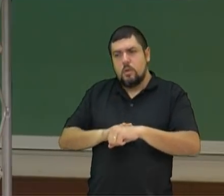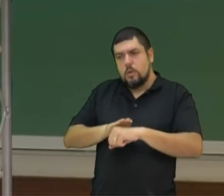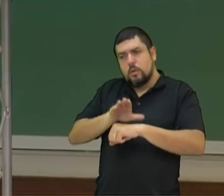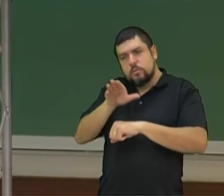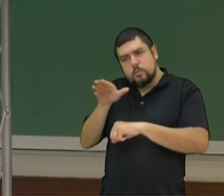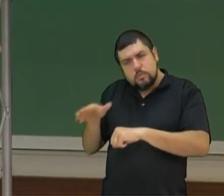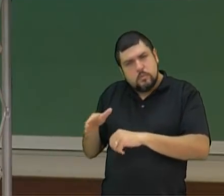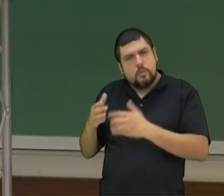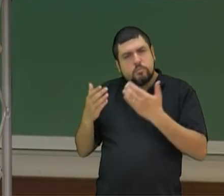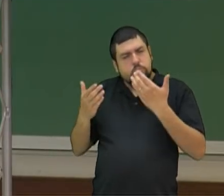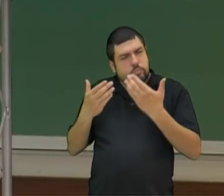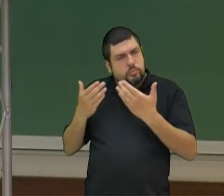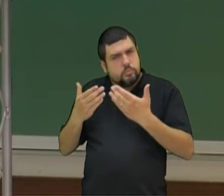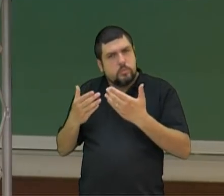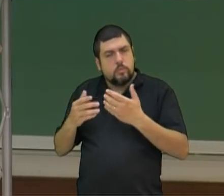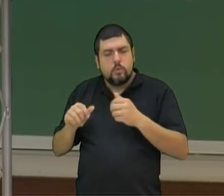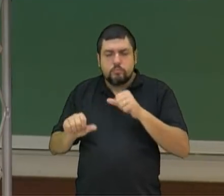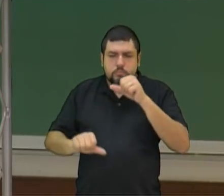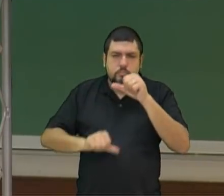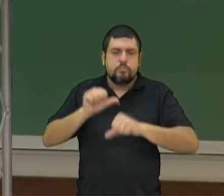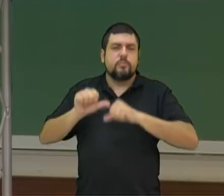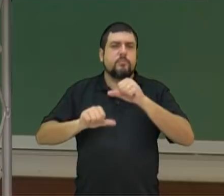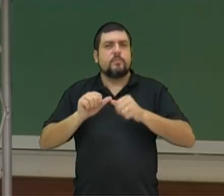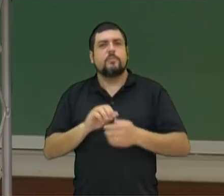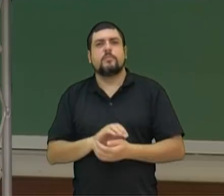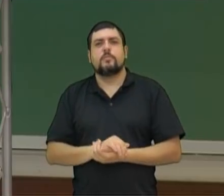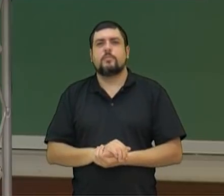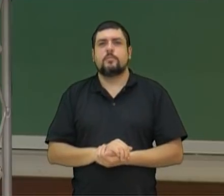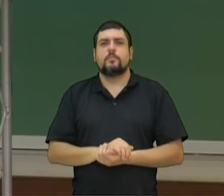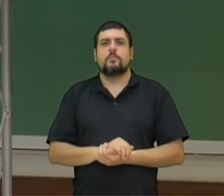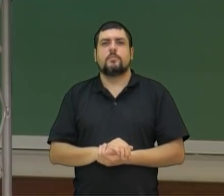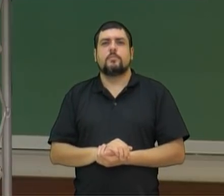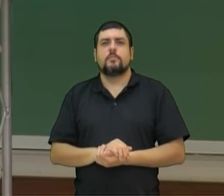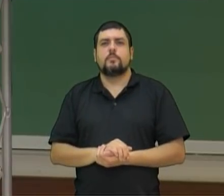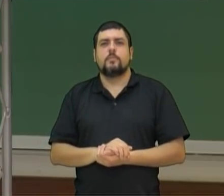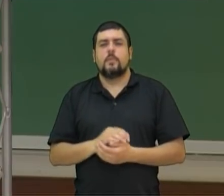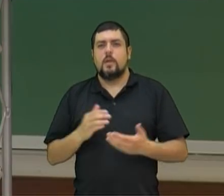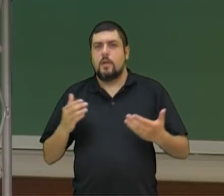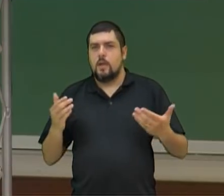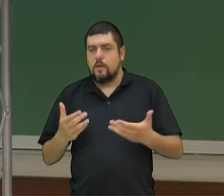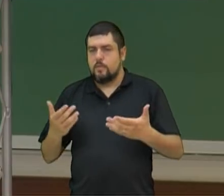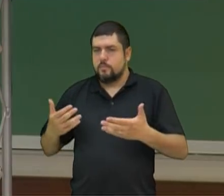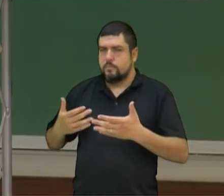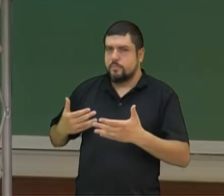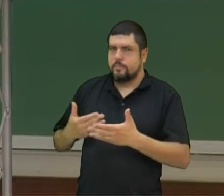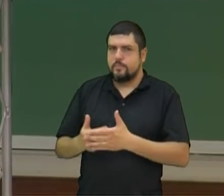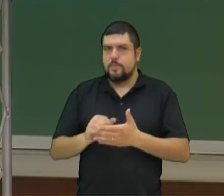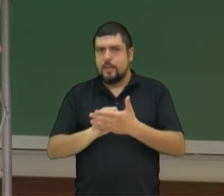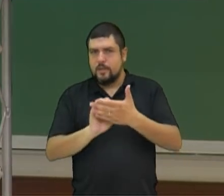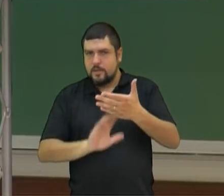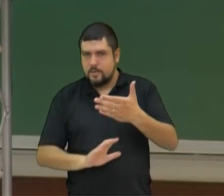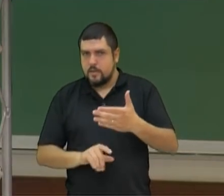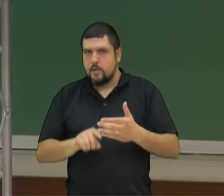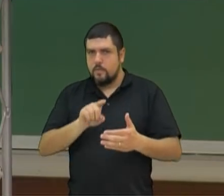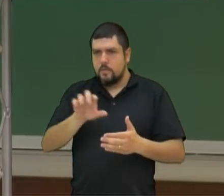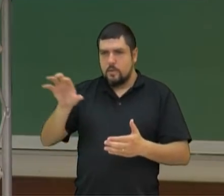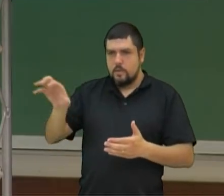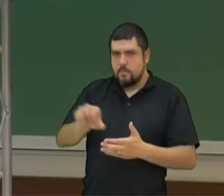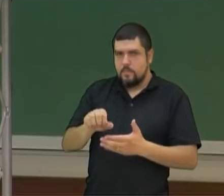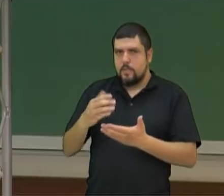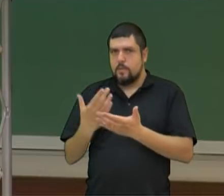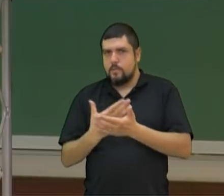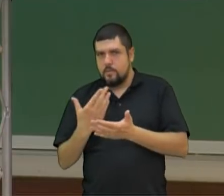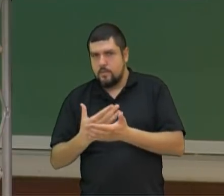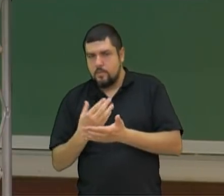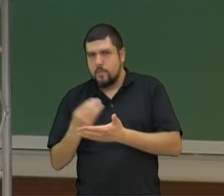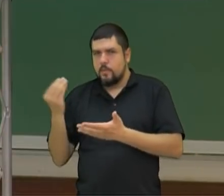reverta. E nós vamos para a nossa parte final da aula de hoje. Então, para a nossa atividade, pegou o caderno, coloca a data de